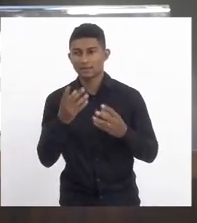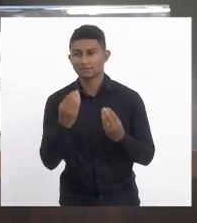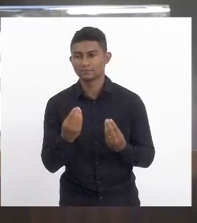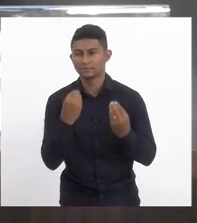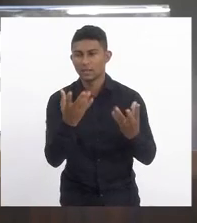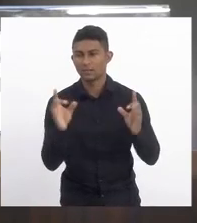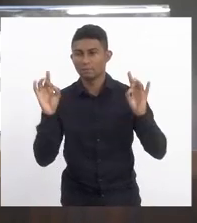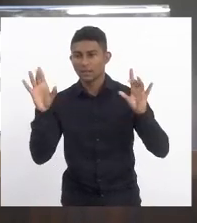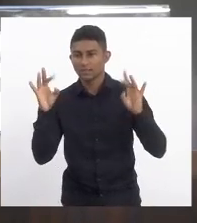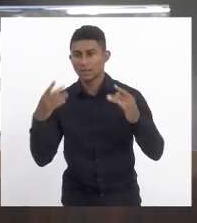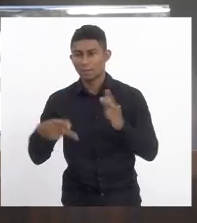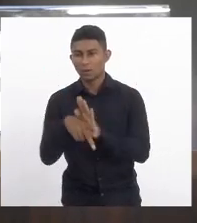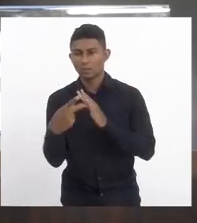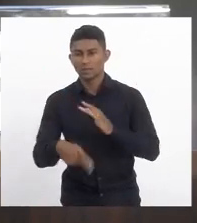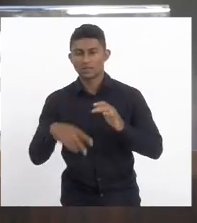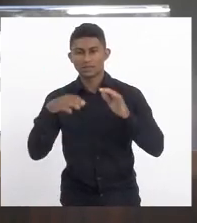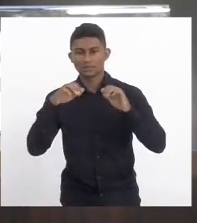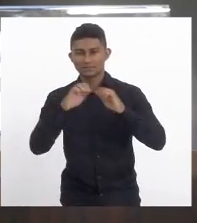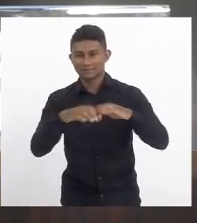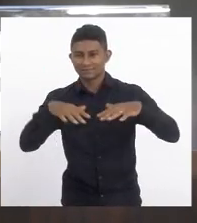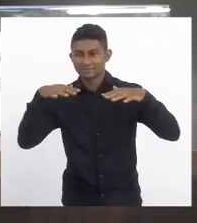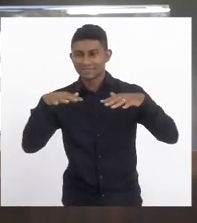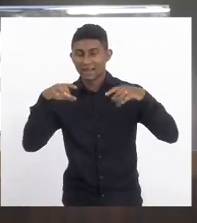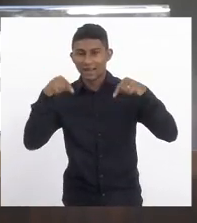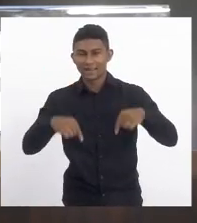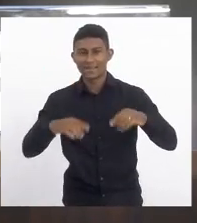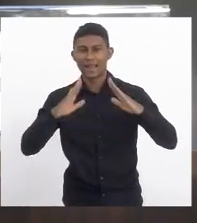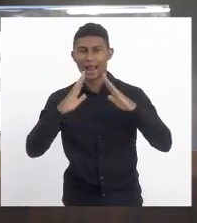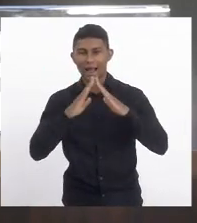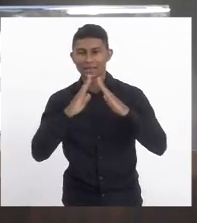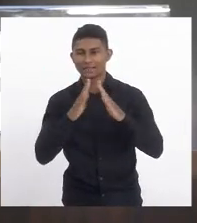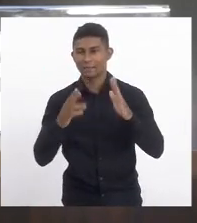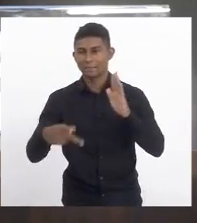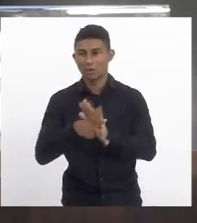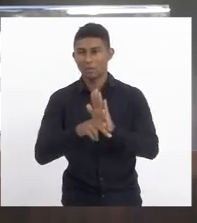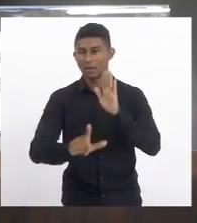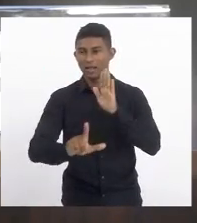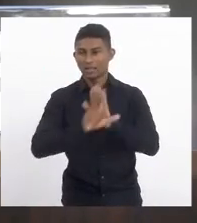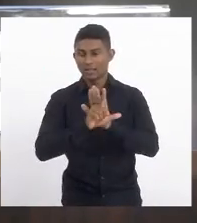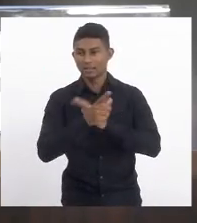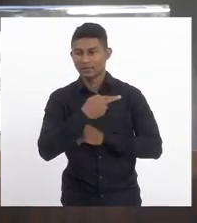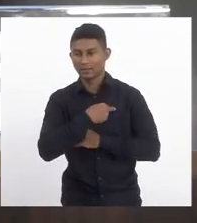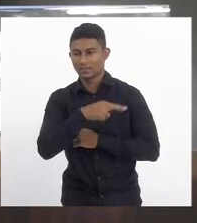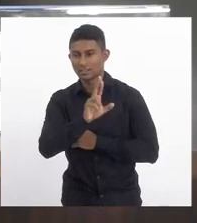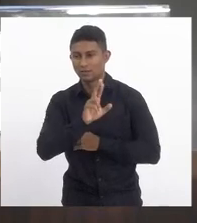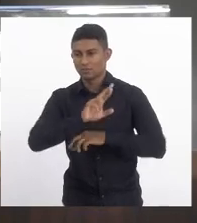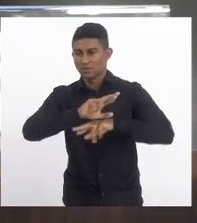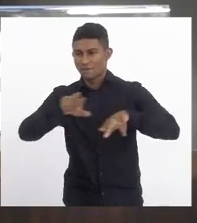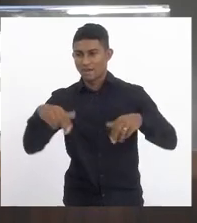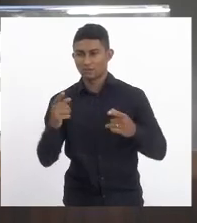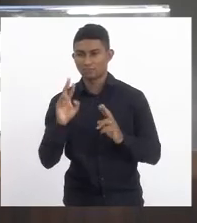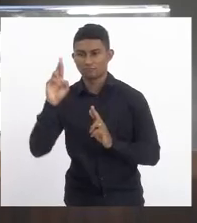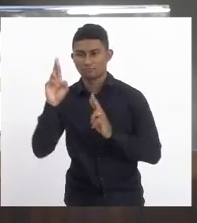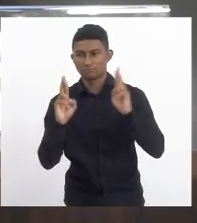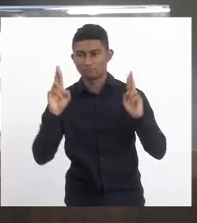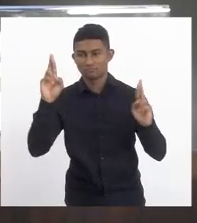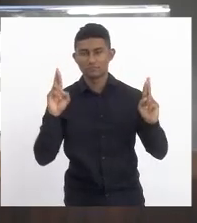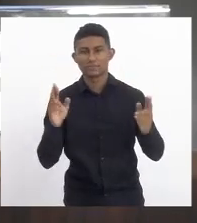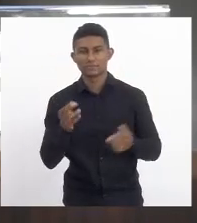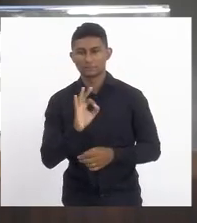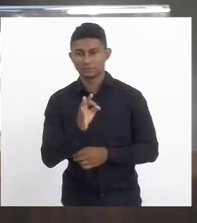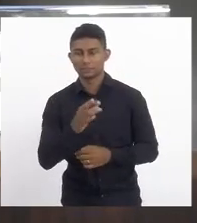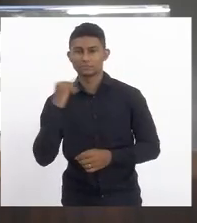desta casa, que é a Casa das Leis, das diversas lideranças religiosas. É